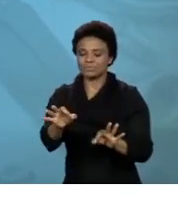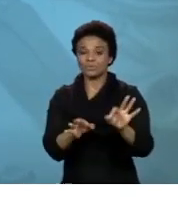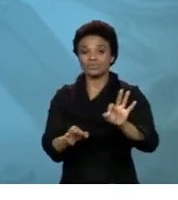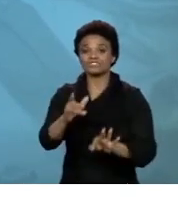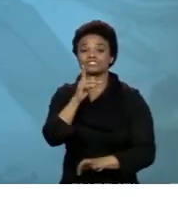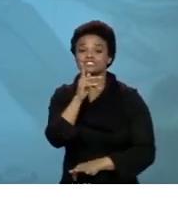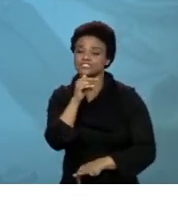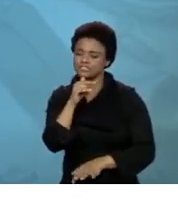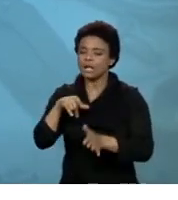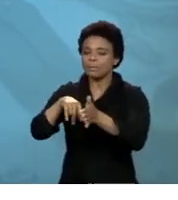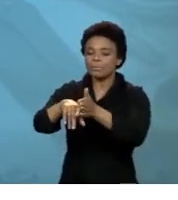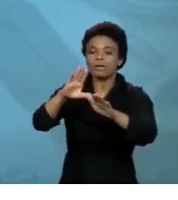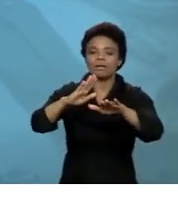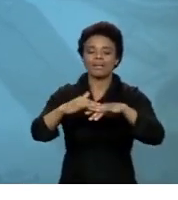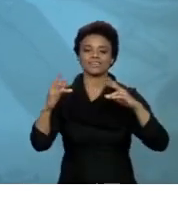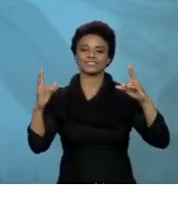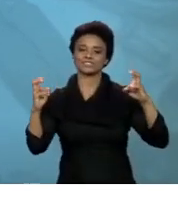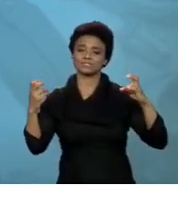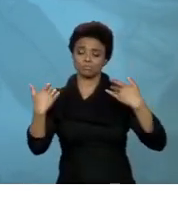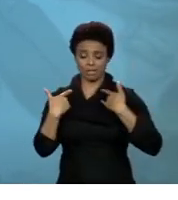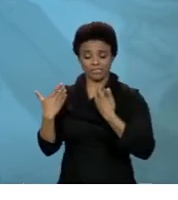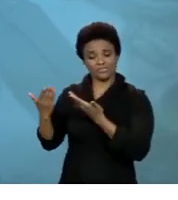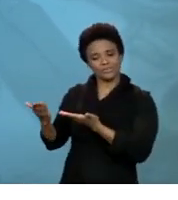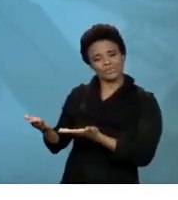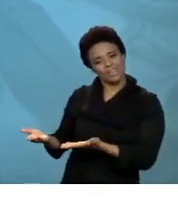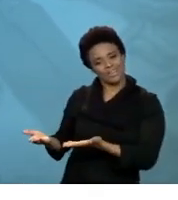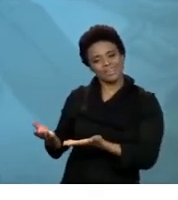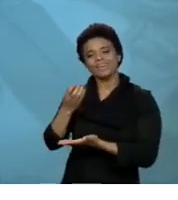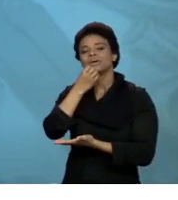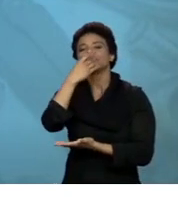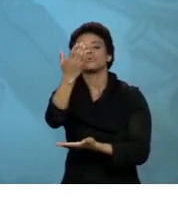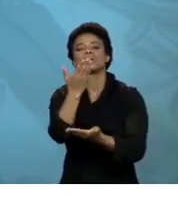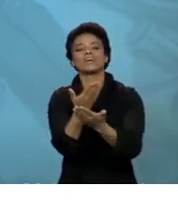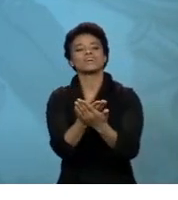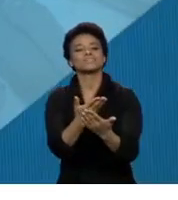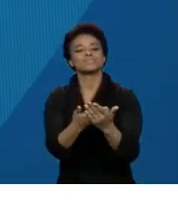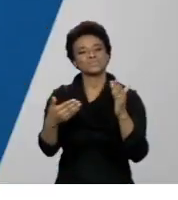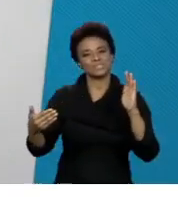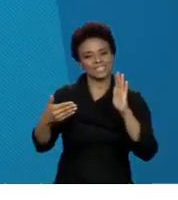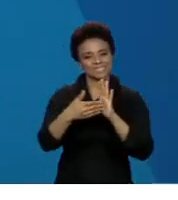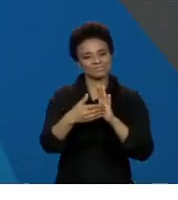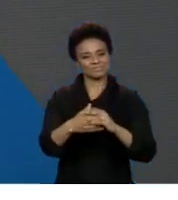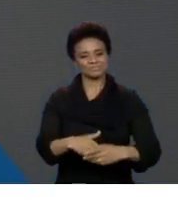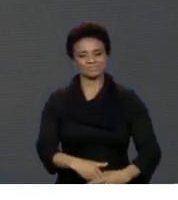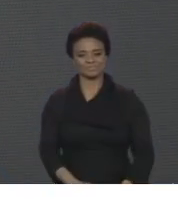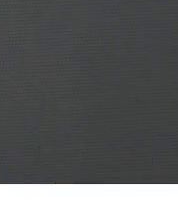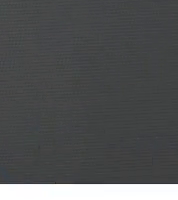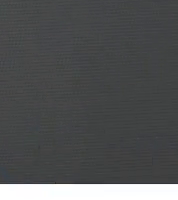pesquise mais sobre o assunto. Eu fico por aqui. Bons estudos e até mais!